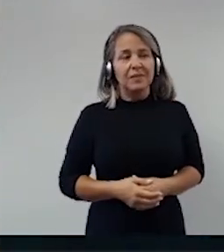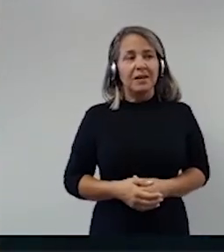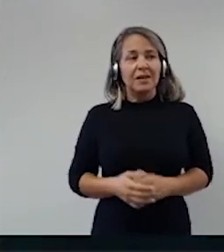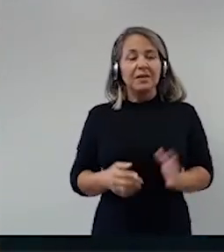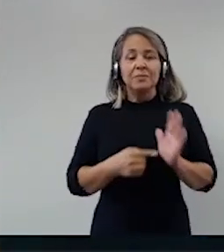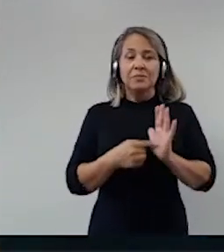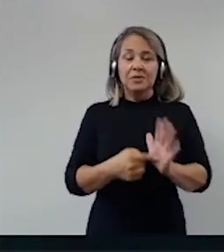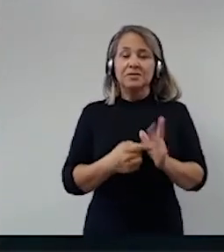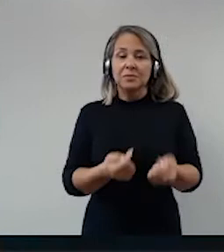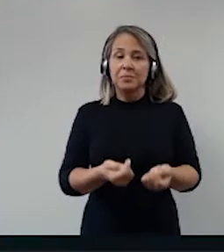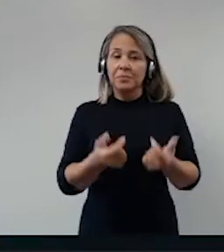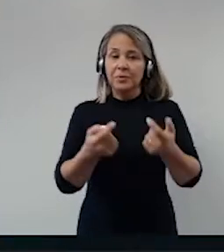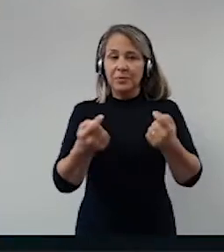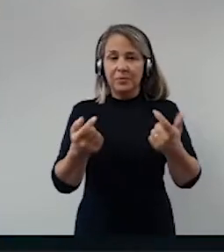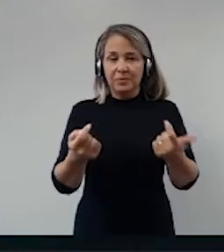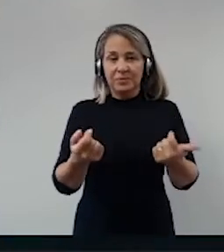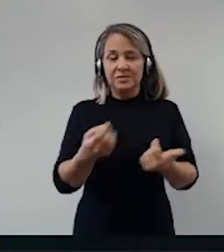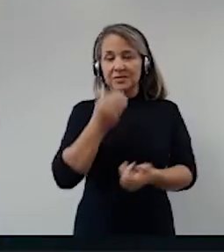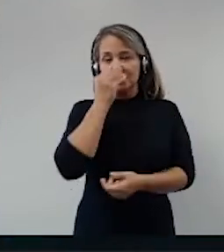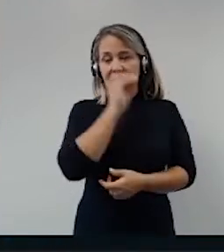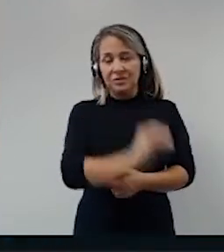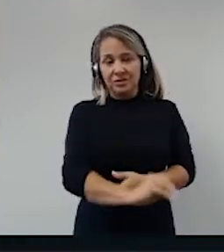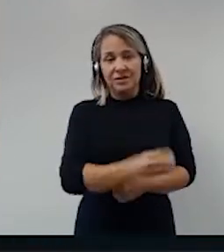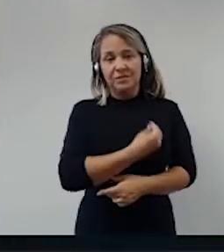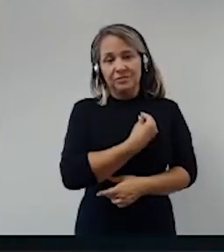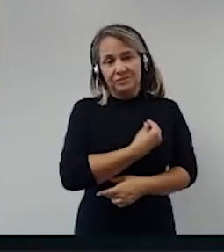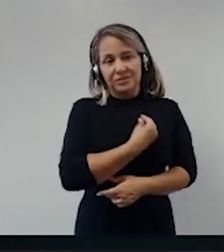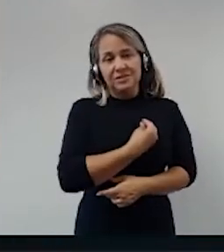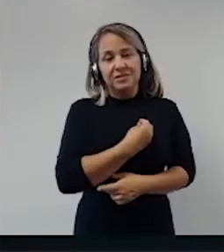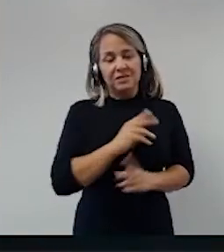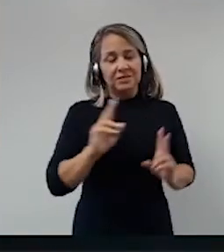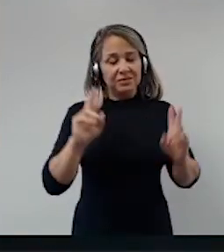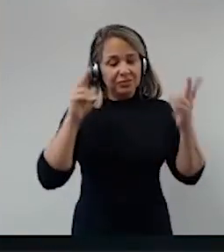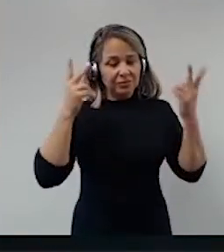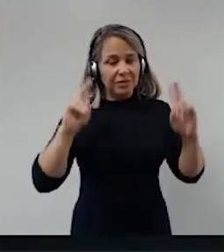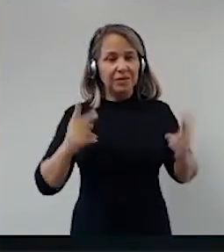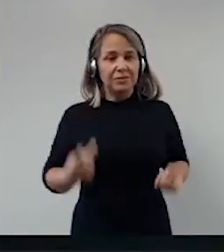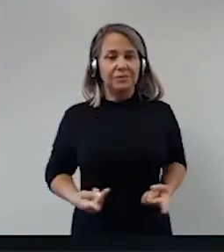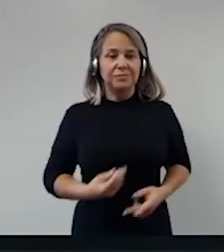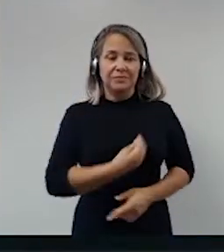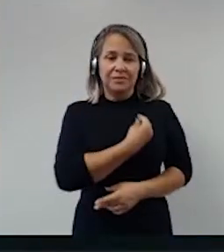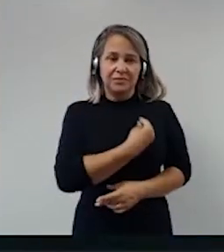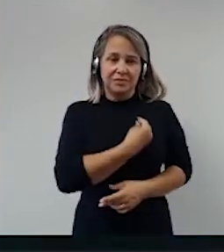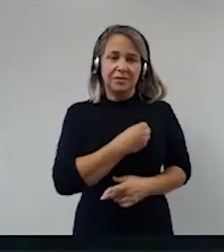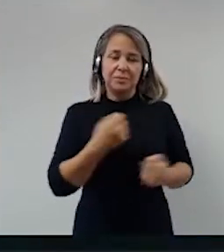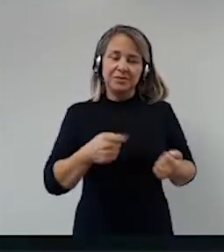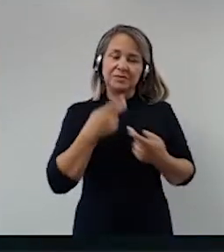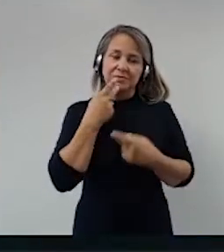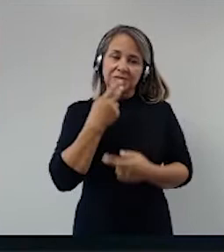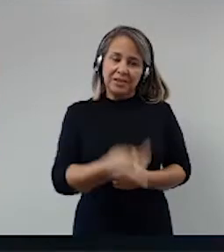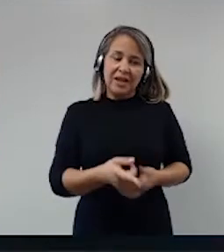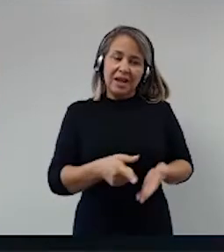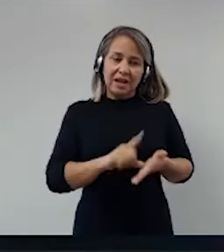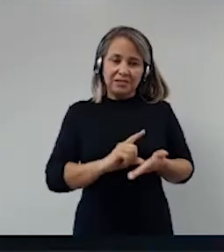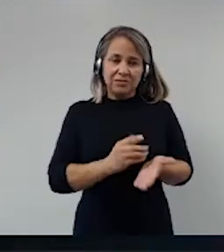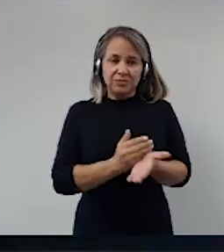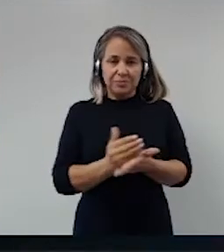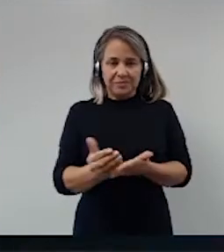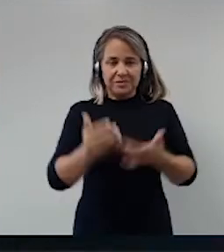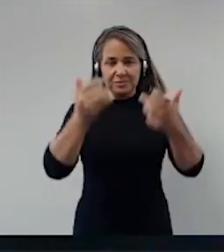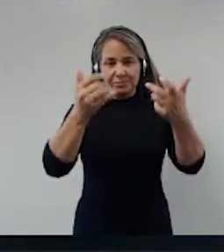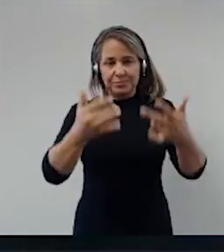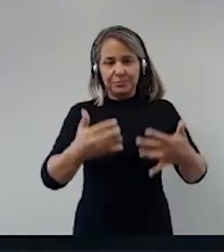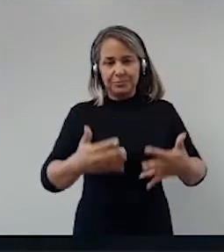e minora o valor da vida, hierarquizando os seres humanos. Não posso deixar de fazer esse registro antes da gente entrar aqui